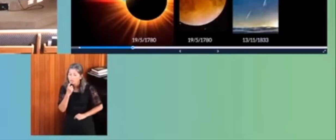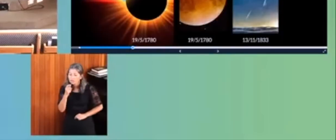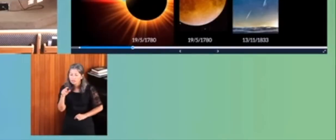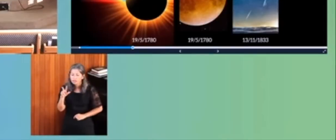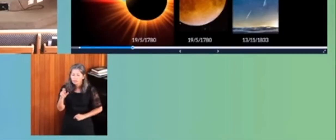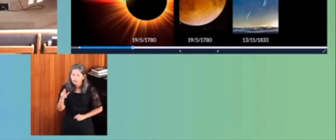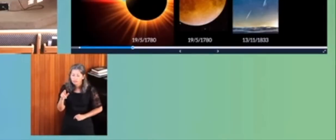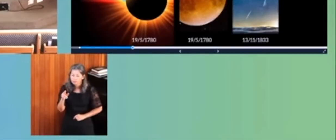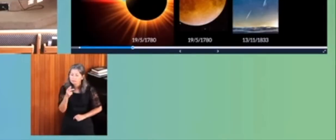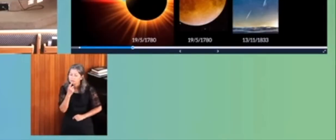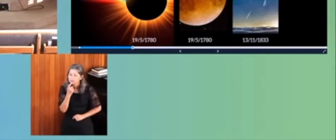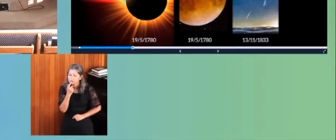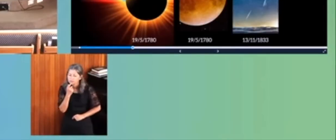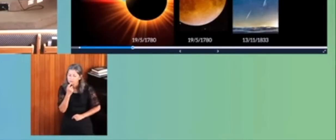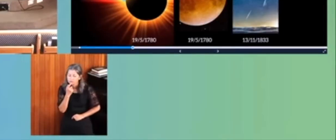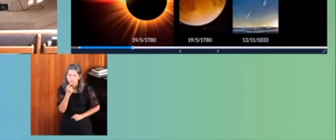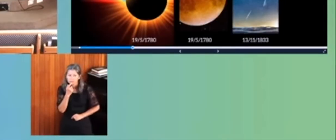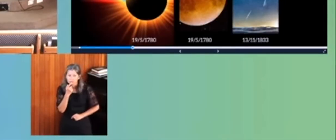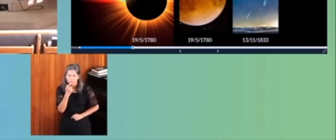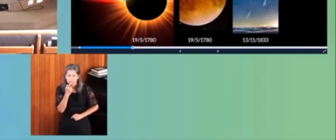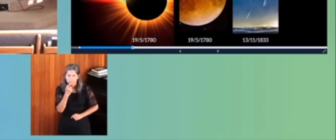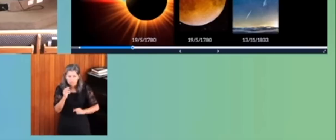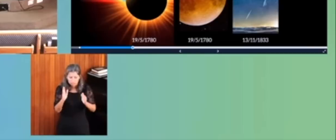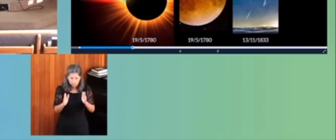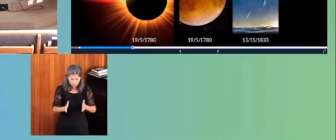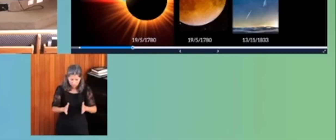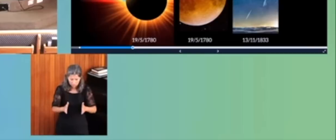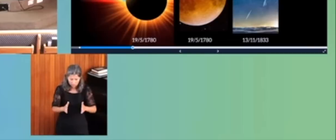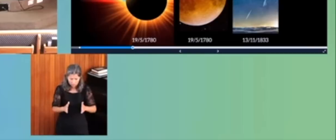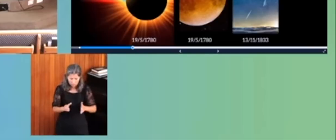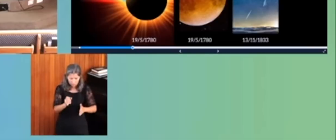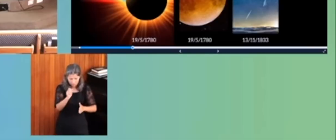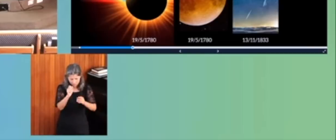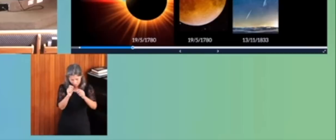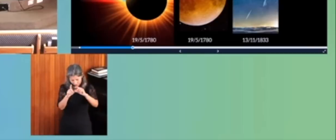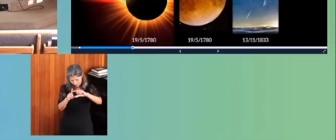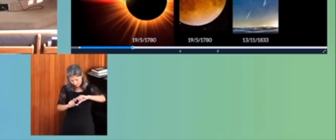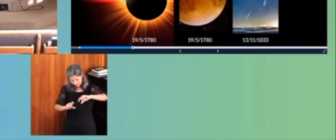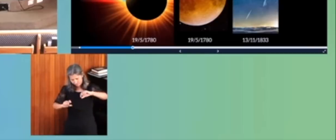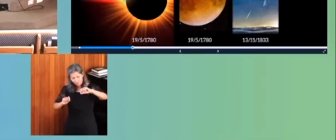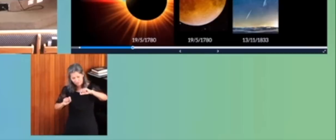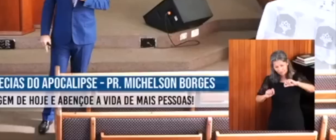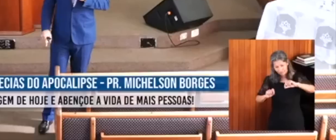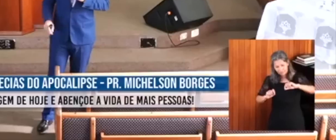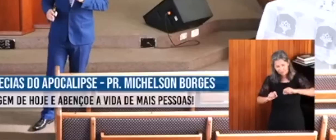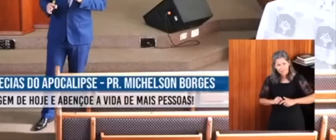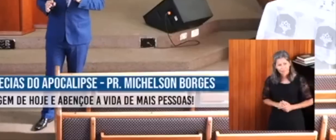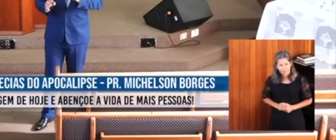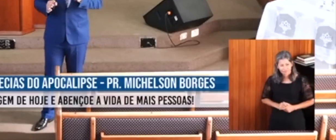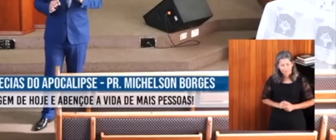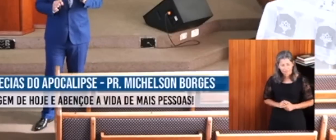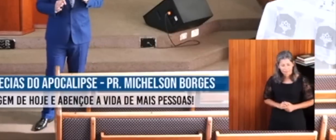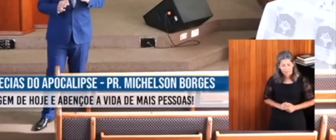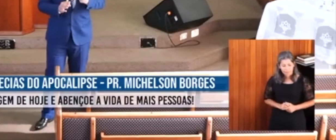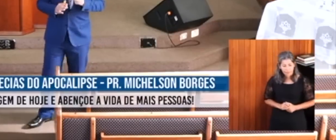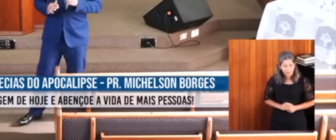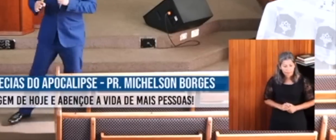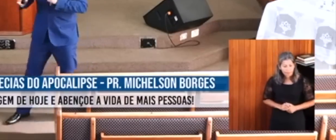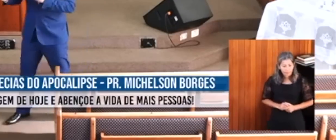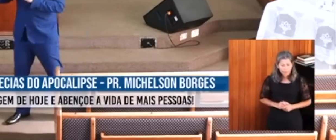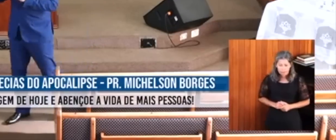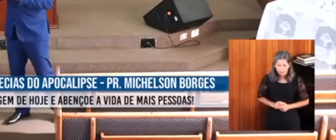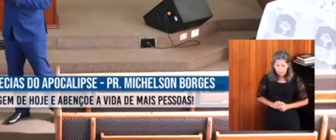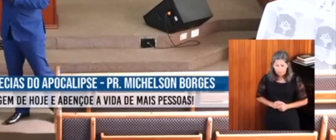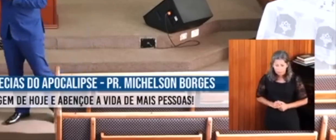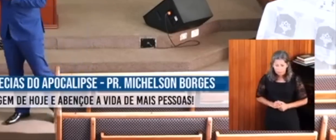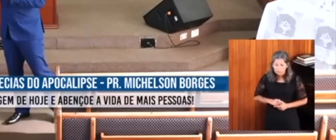pessoas que viviam lá no hemisfério norte achavam que já era o fim do mundo mesmo. Alguns relatos dizem que os animais, o gado, foi para o